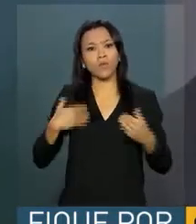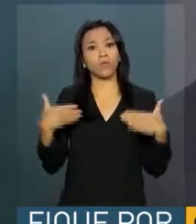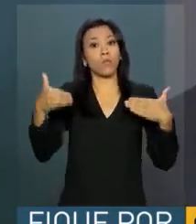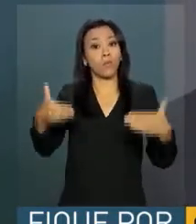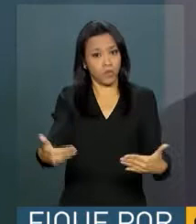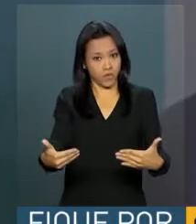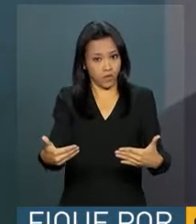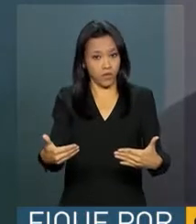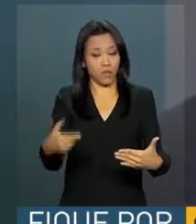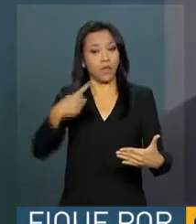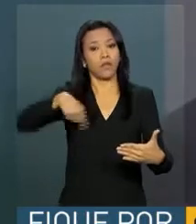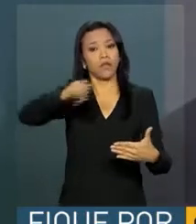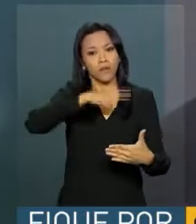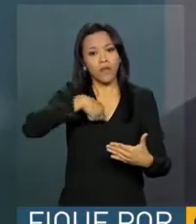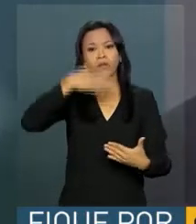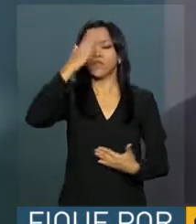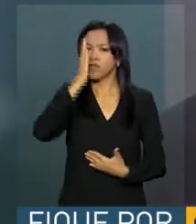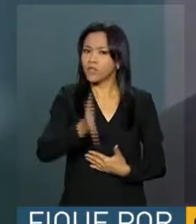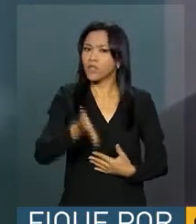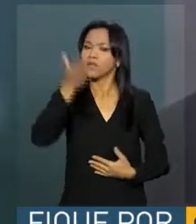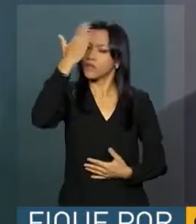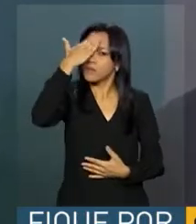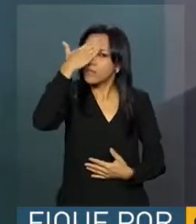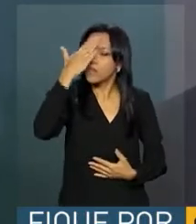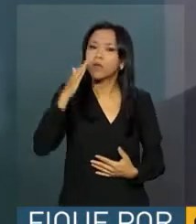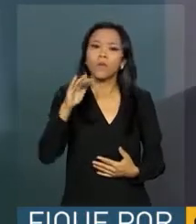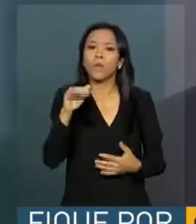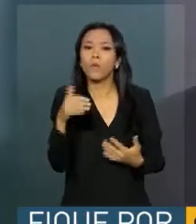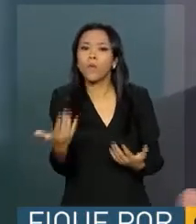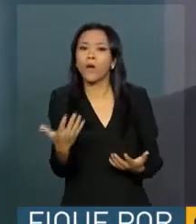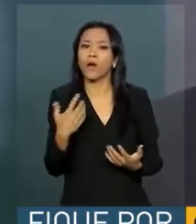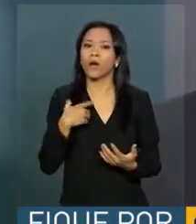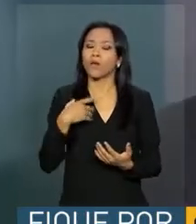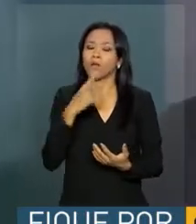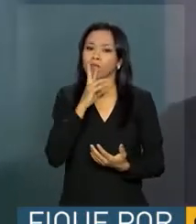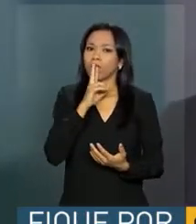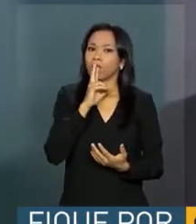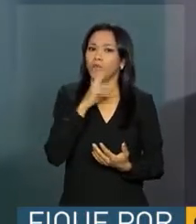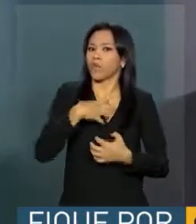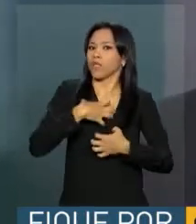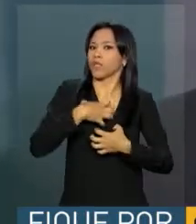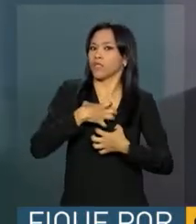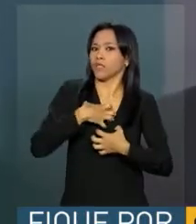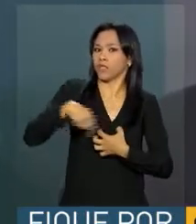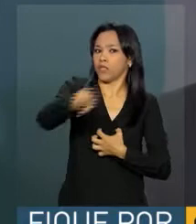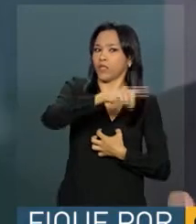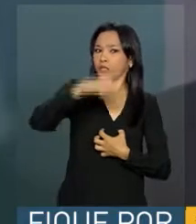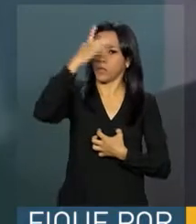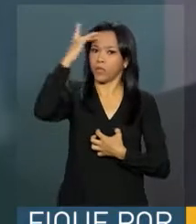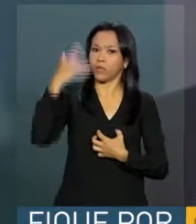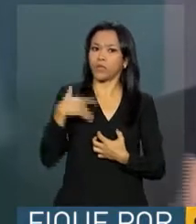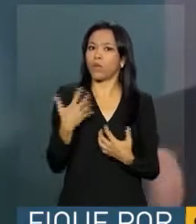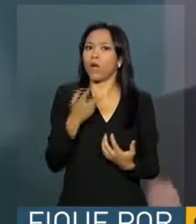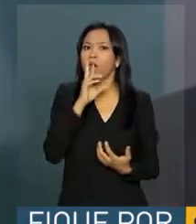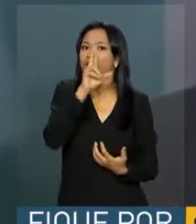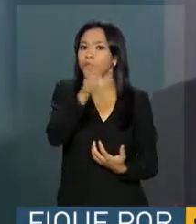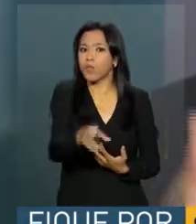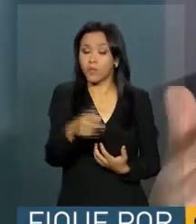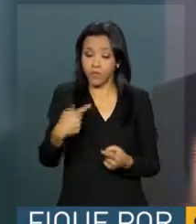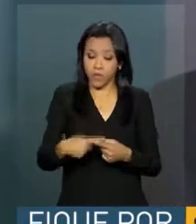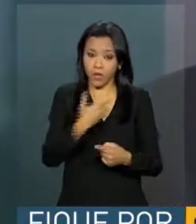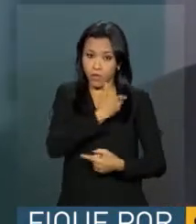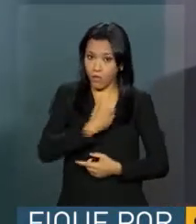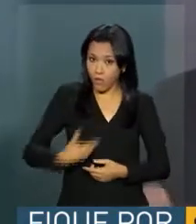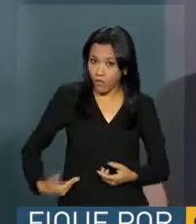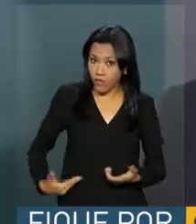exatamente qual é o resultado, qual é a reação, o que as pessoas acham. O governo não pode simplesmente estar